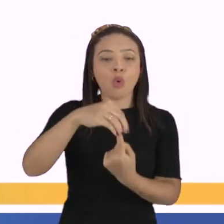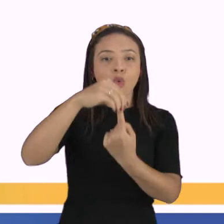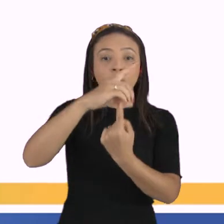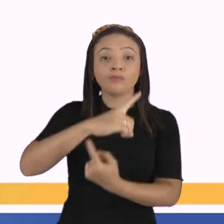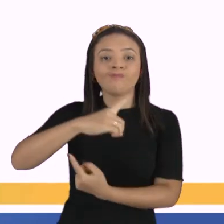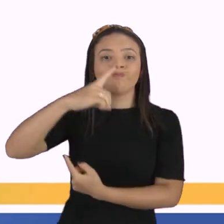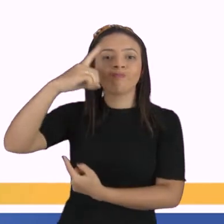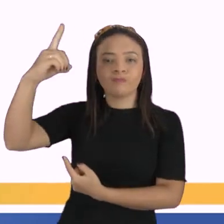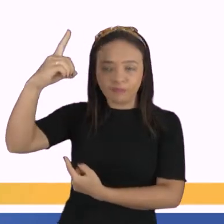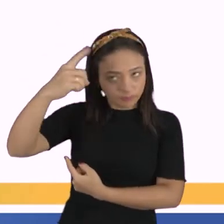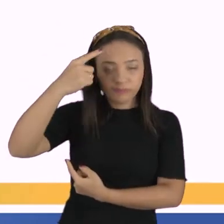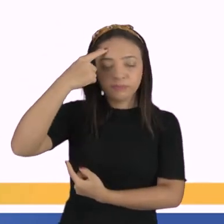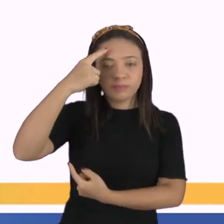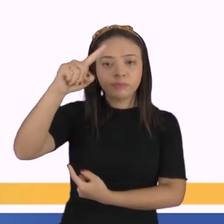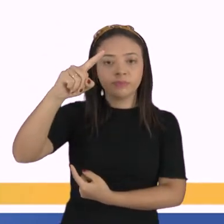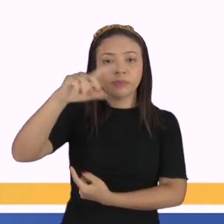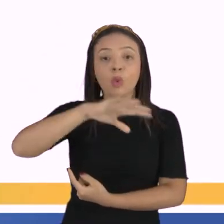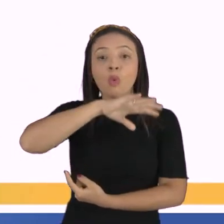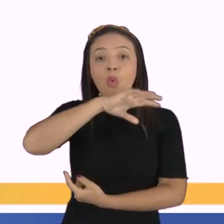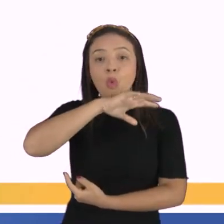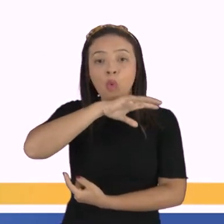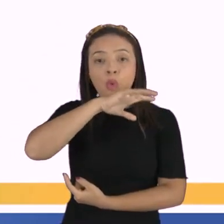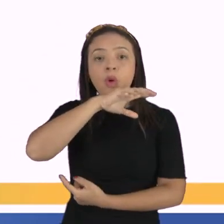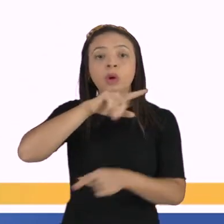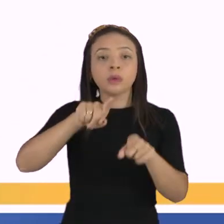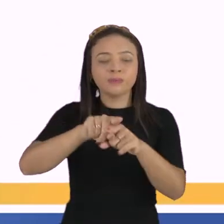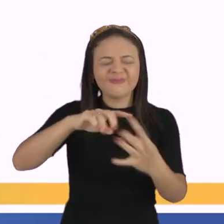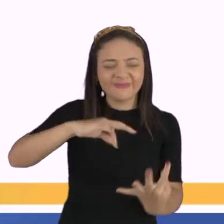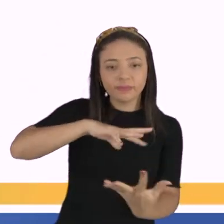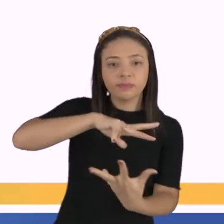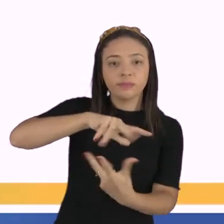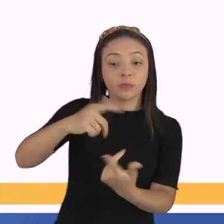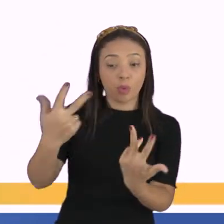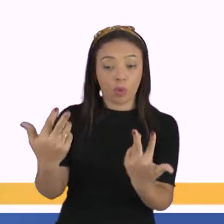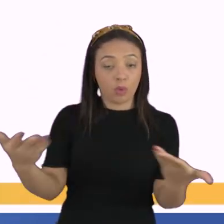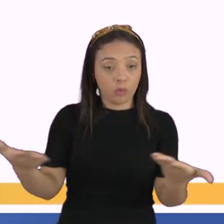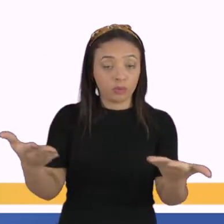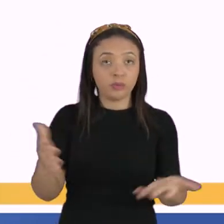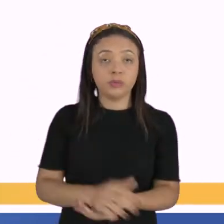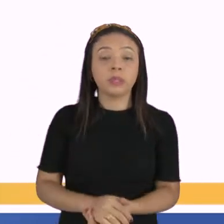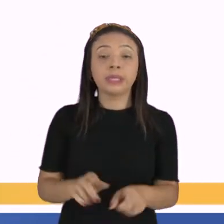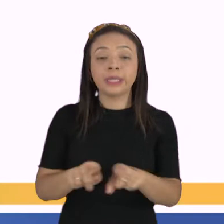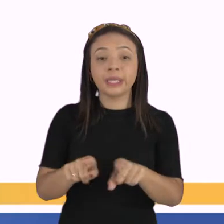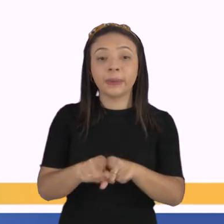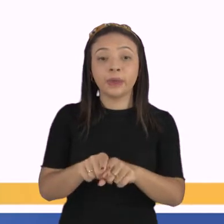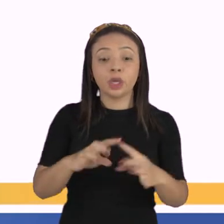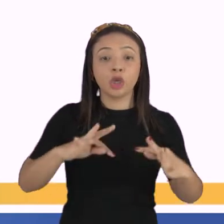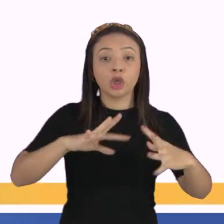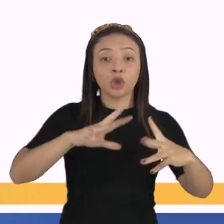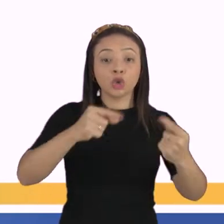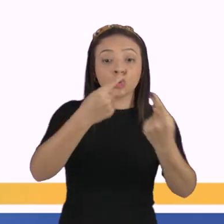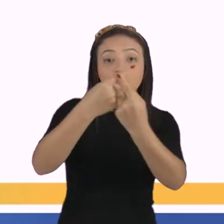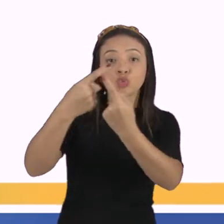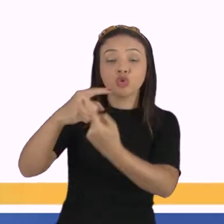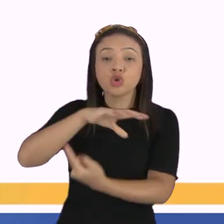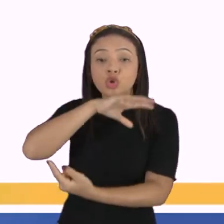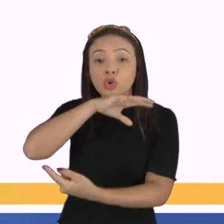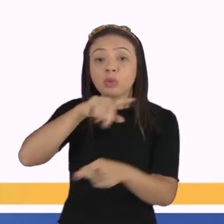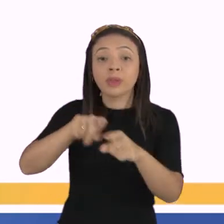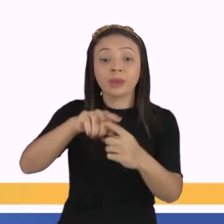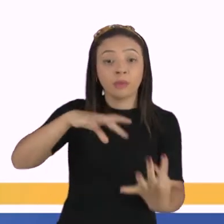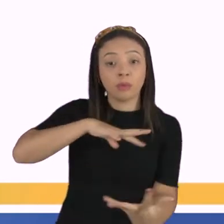criou, ou deuses criaram esses animais e criaram o planeta da forma como é, e que essas espécies e o planeta, eles